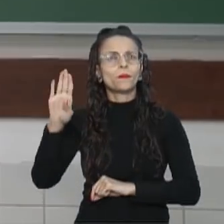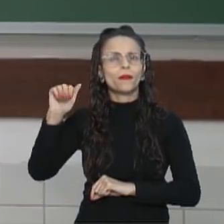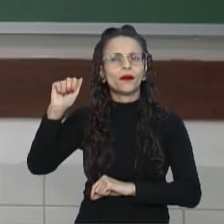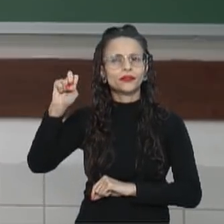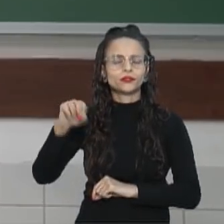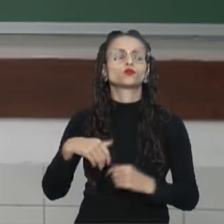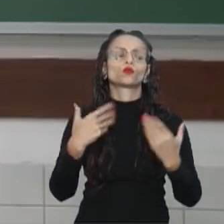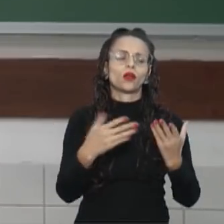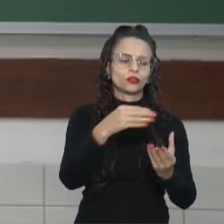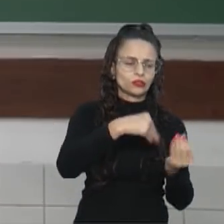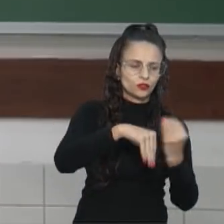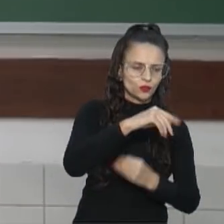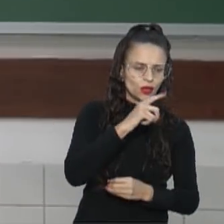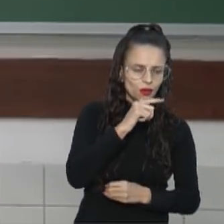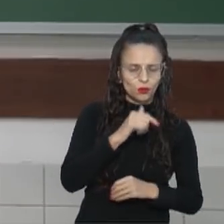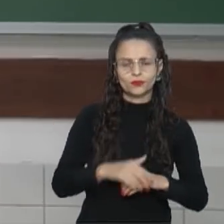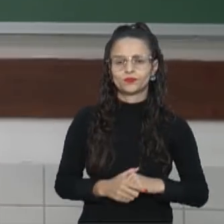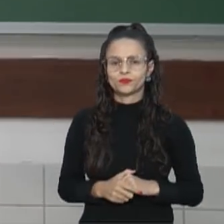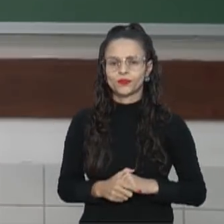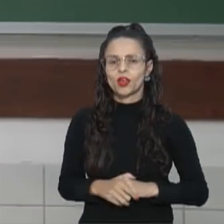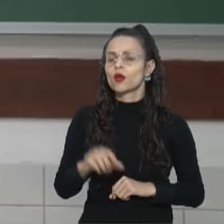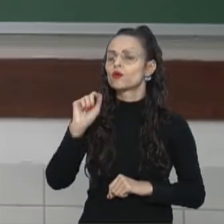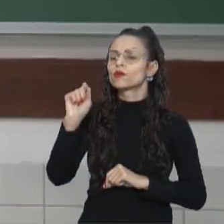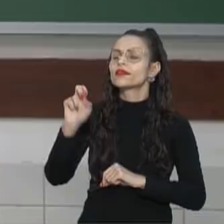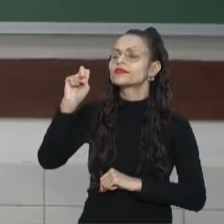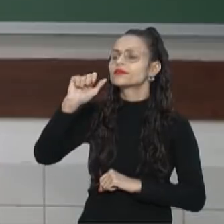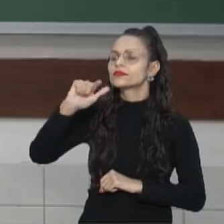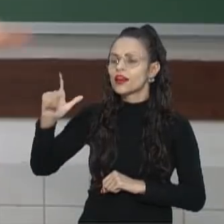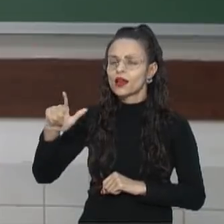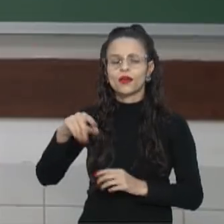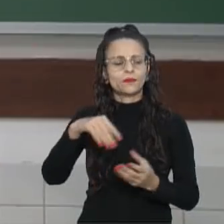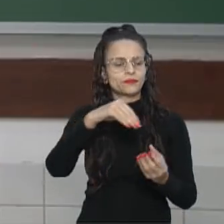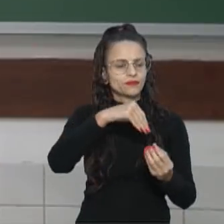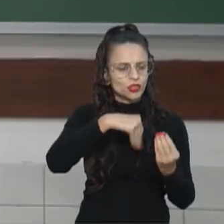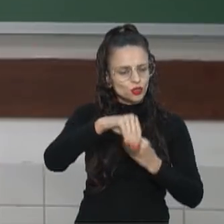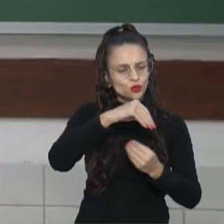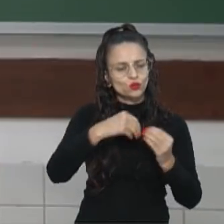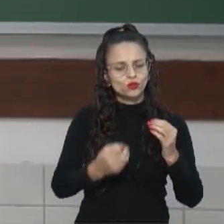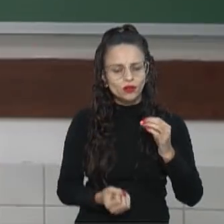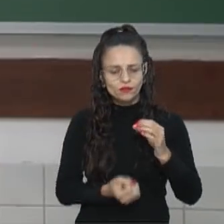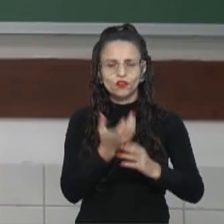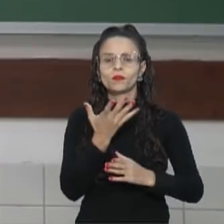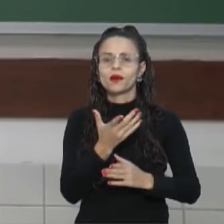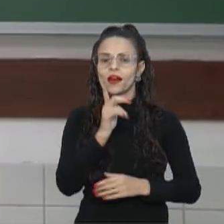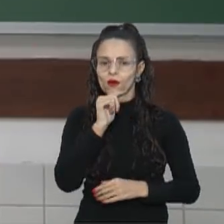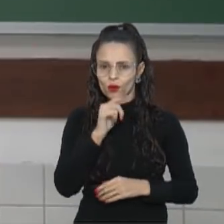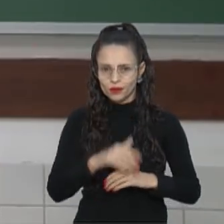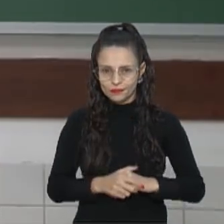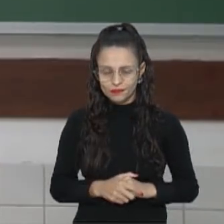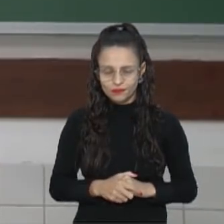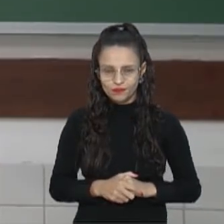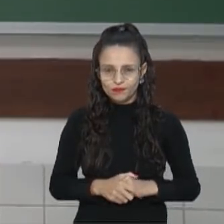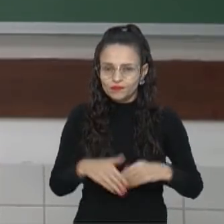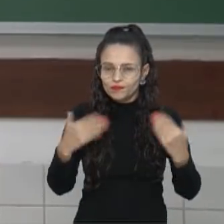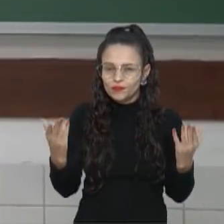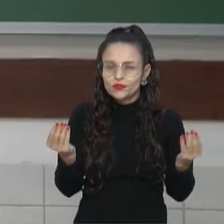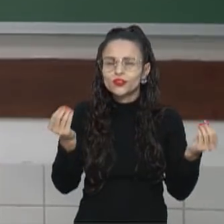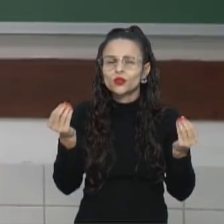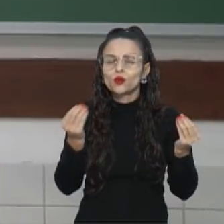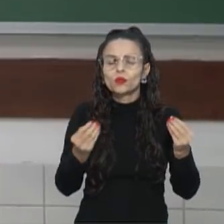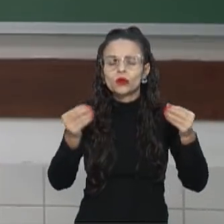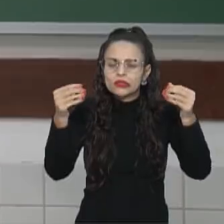básica? Quando dissolvida em água. O que é um sal? Mistura e forma água. Como é que a